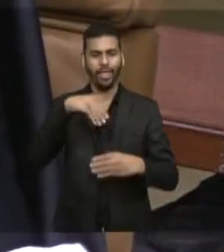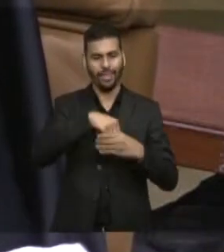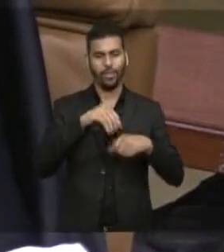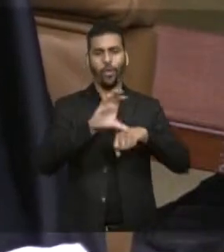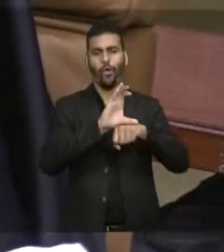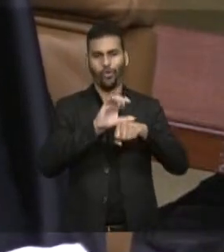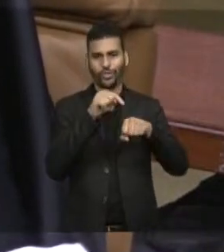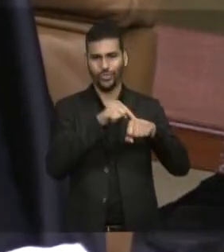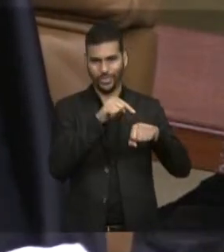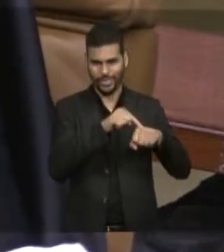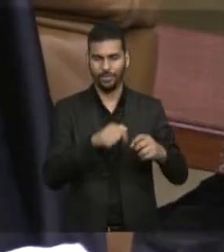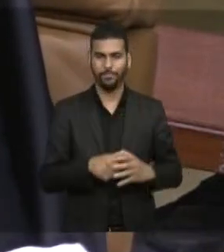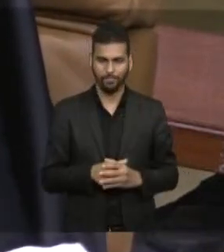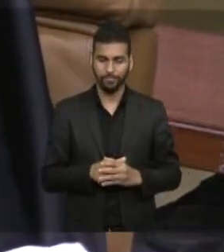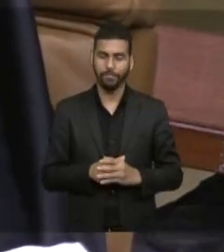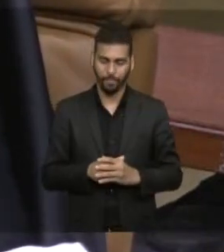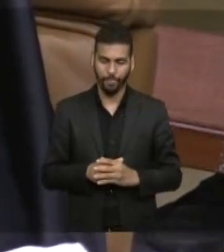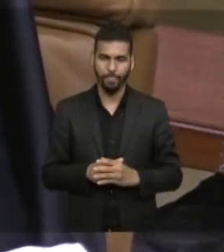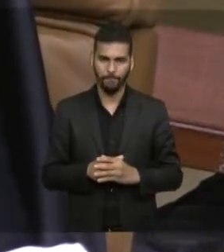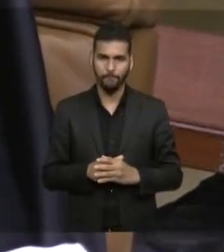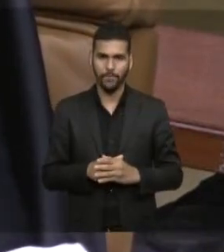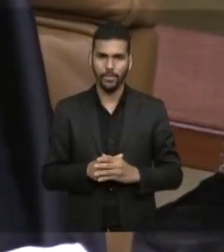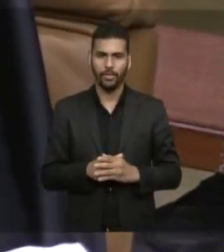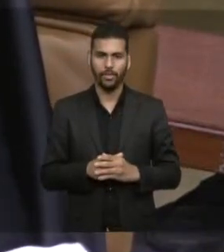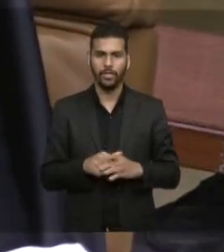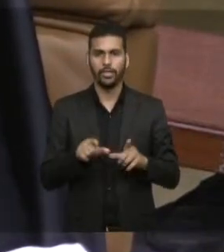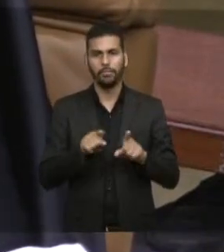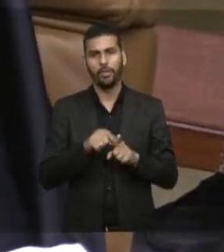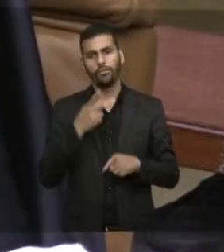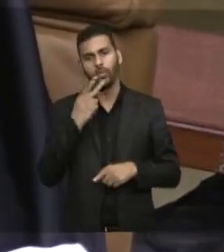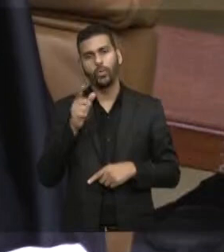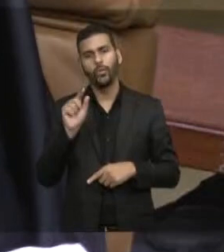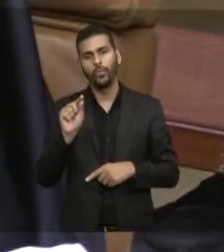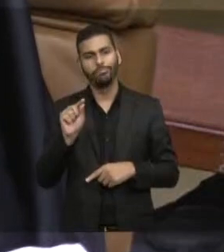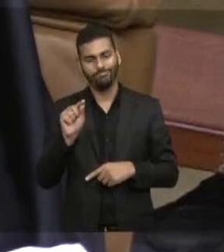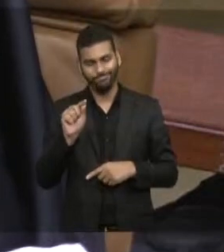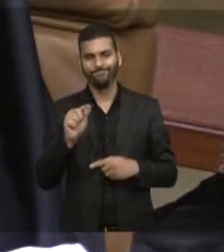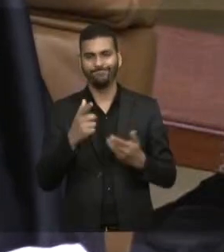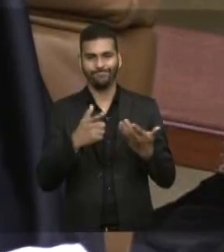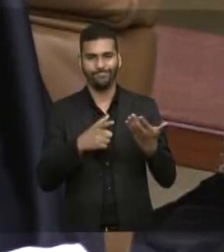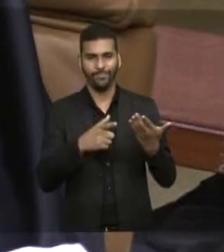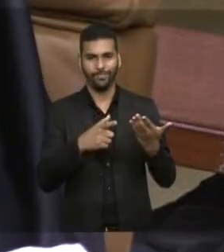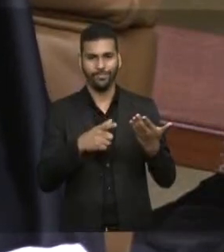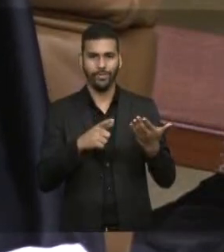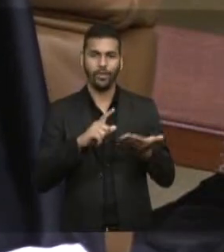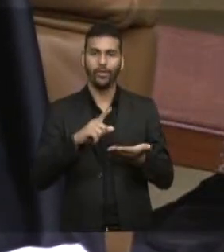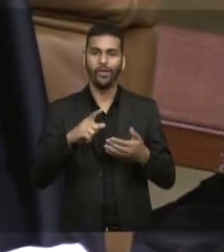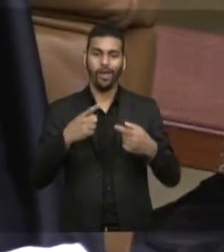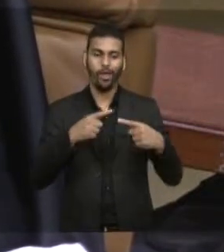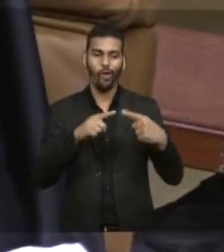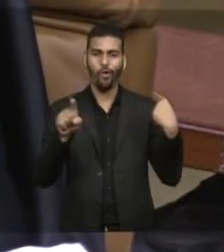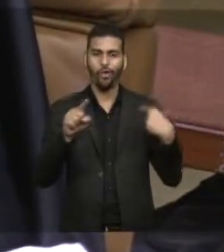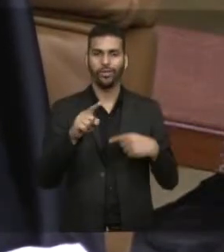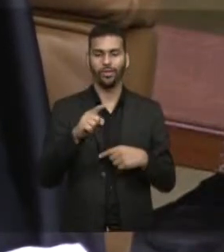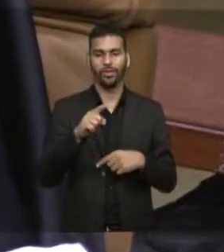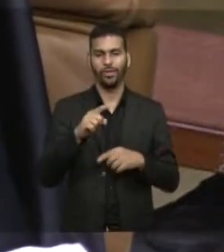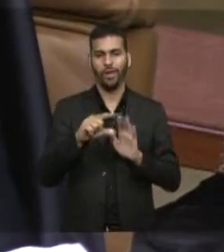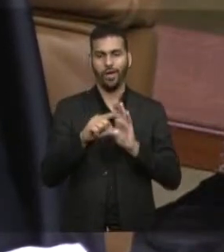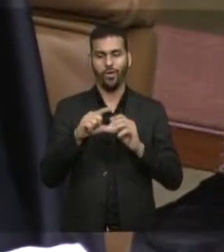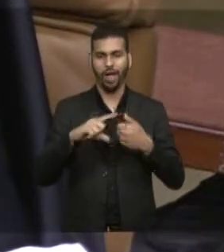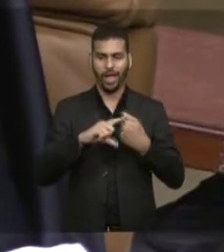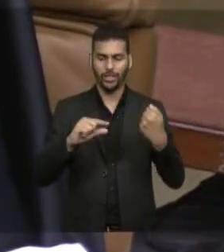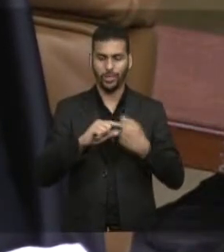Constituição afirma Além disso violação ao princípio da legalidade por Contrariar o artigo 155 da